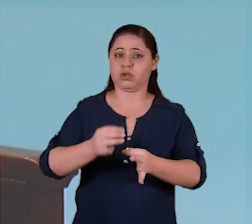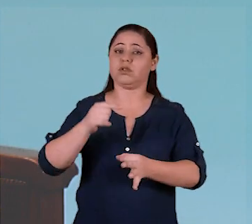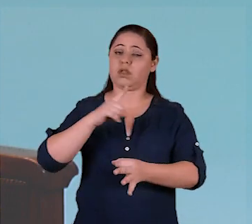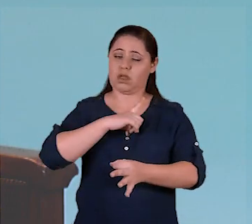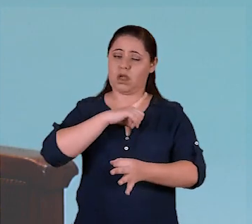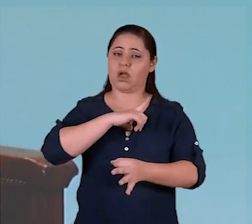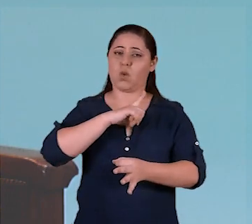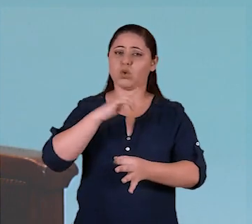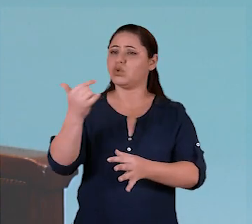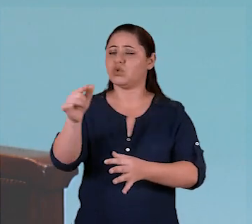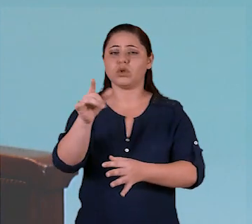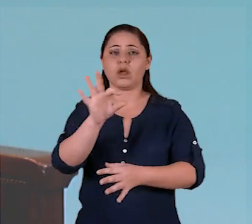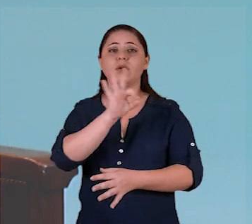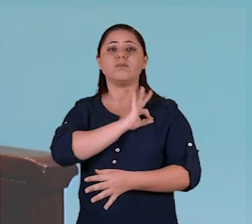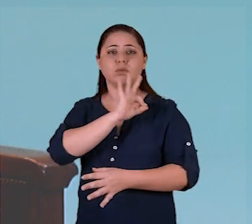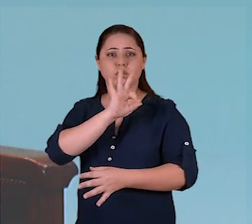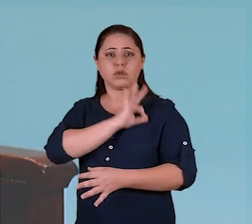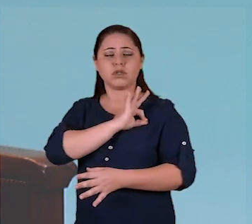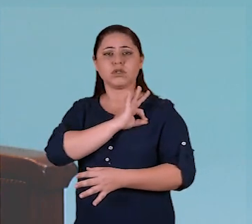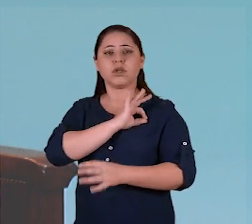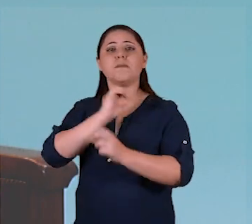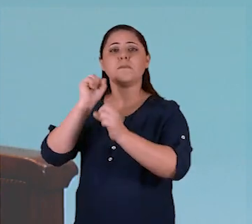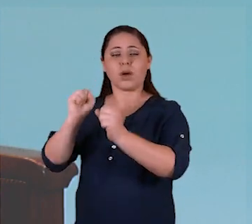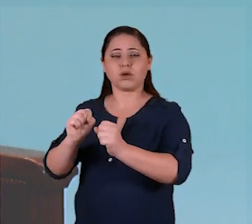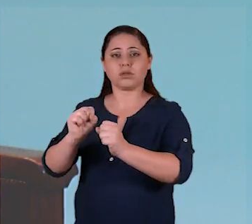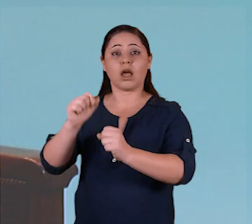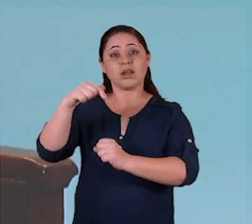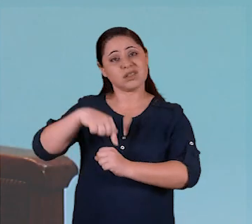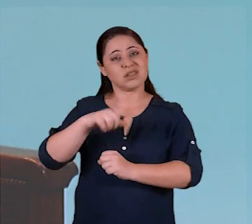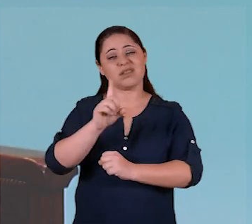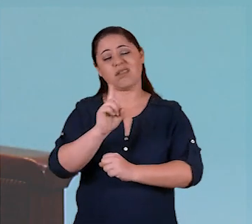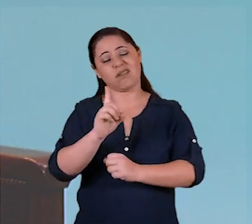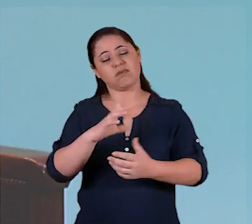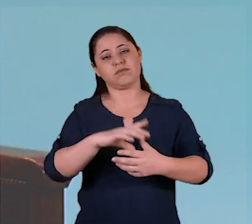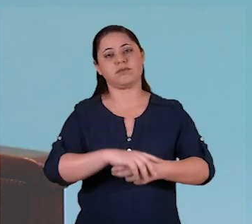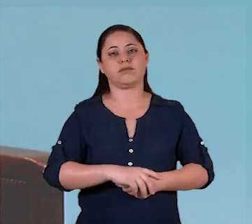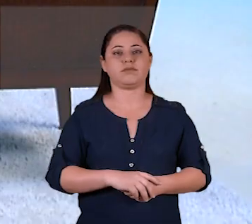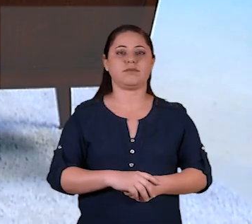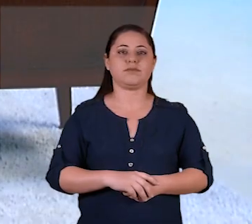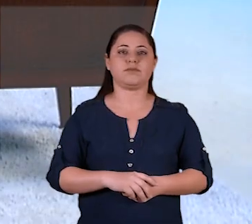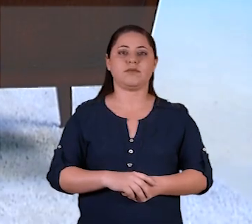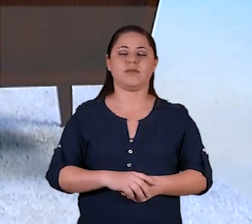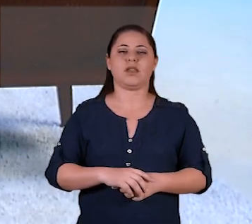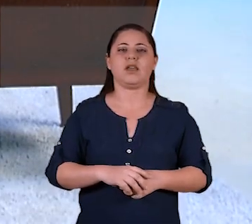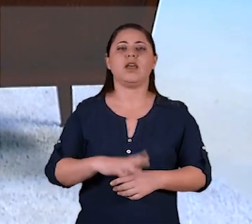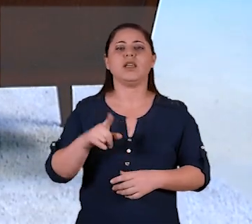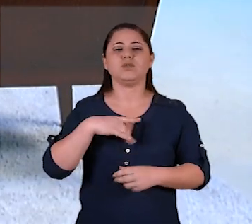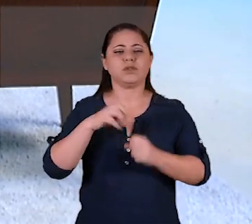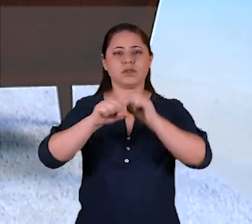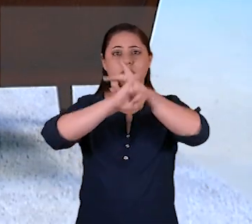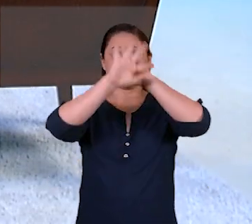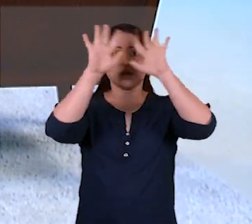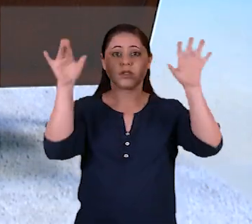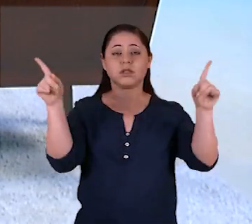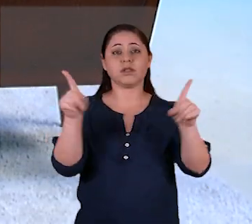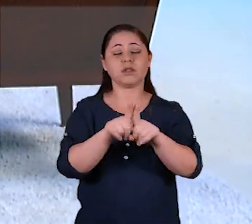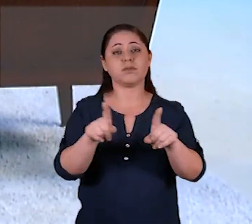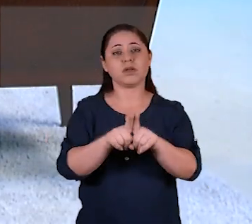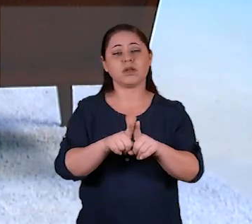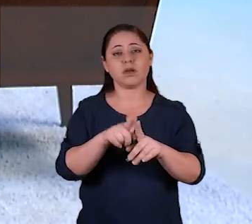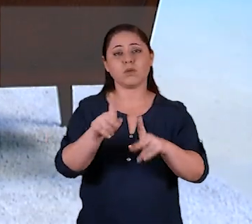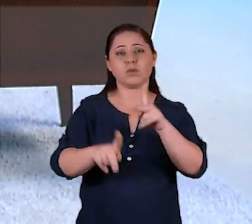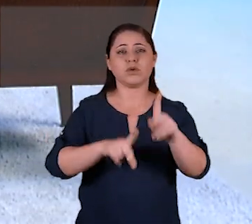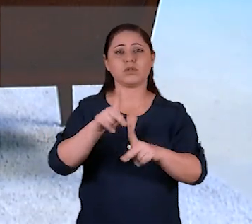do lar. Então, o delegado de polícia ou a polícia civil não atua nessa parte. Bom, agora eu gostaria de esclarecer também a